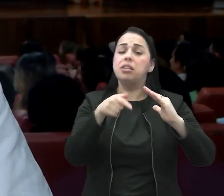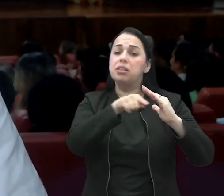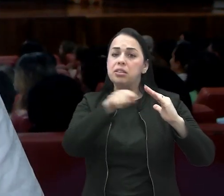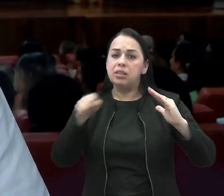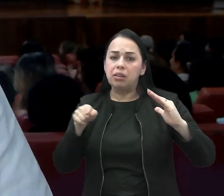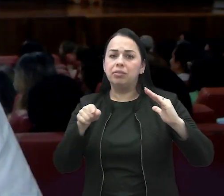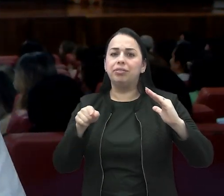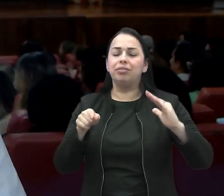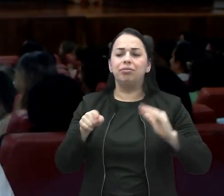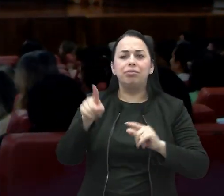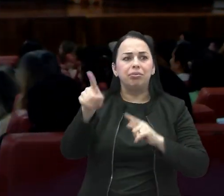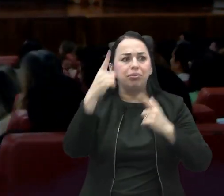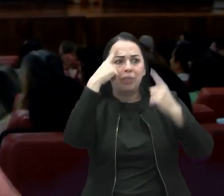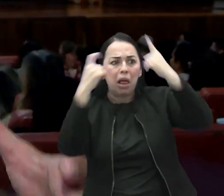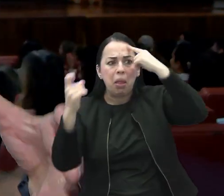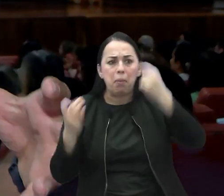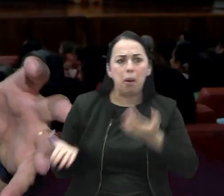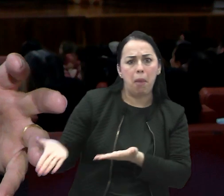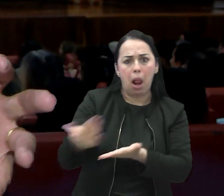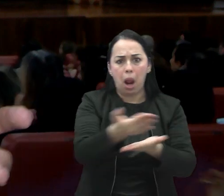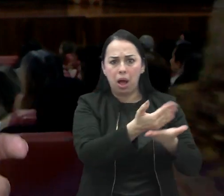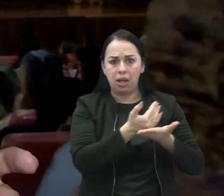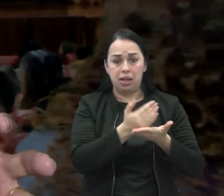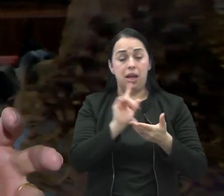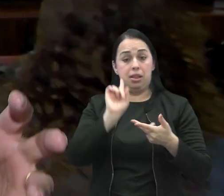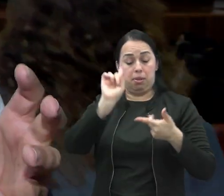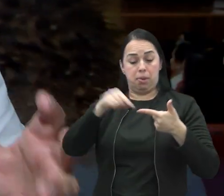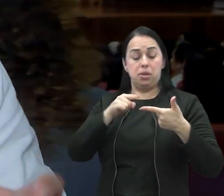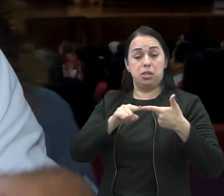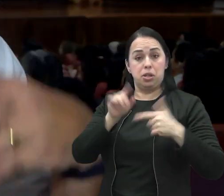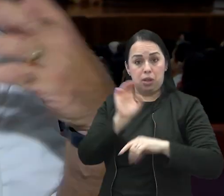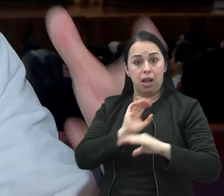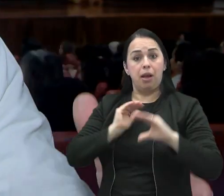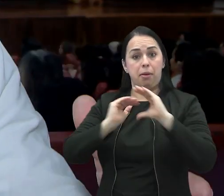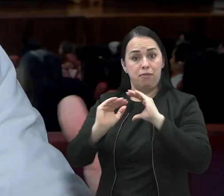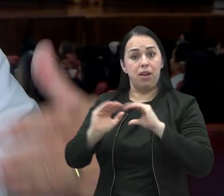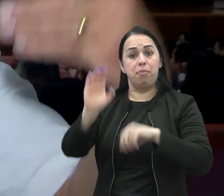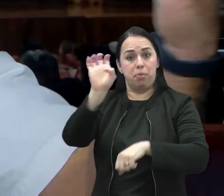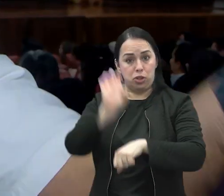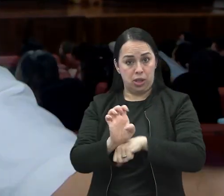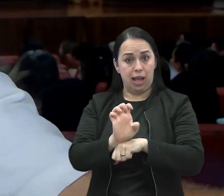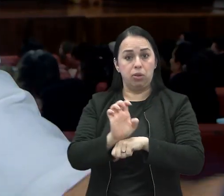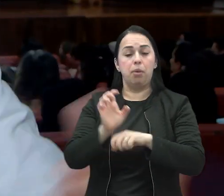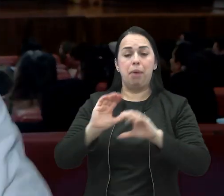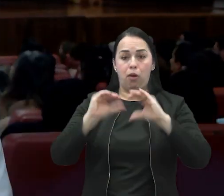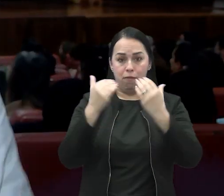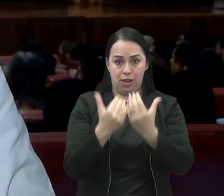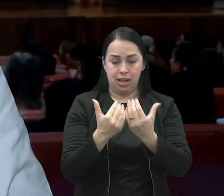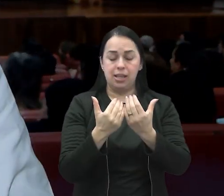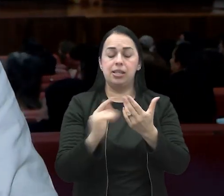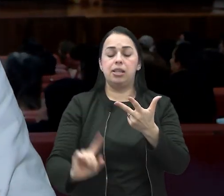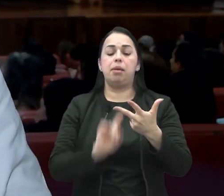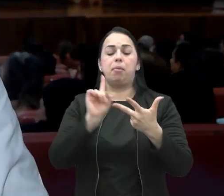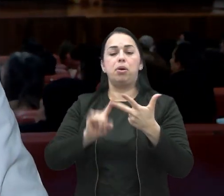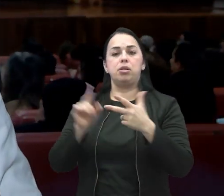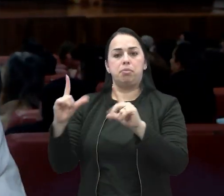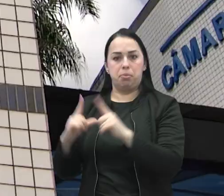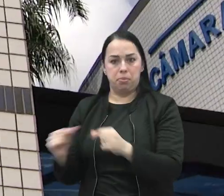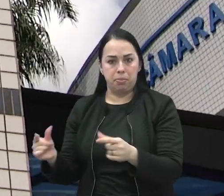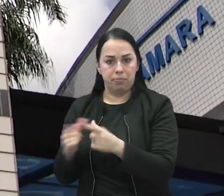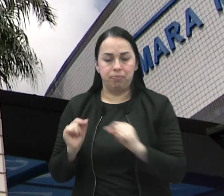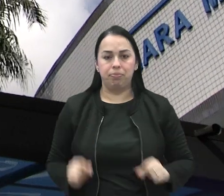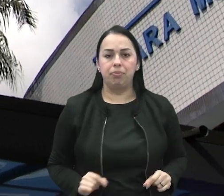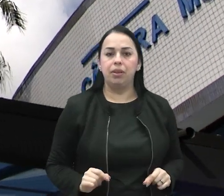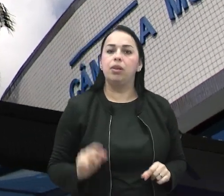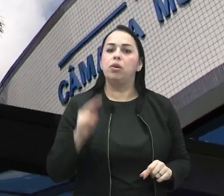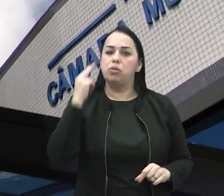política pública para idosos, e você junta todas essas ideias e você caminha para o Estado, uma conferência do Estado e depois uma conferência federal.